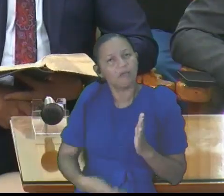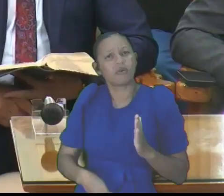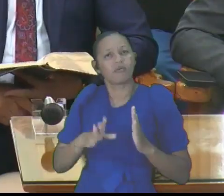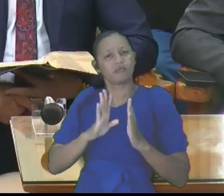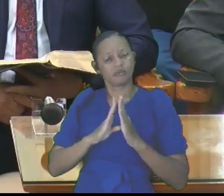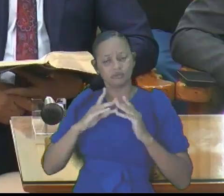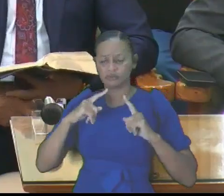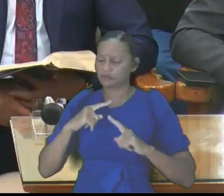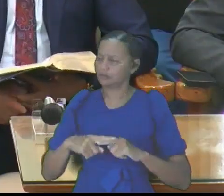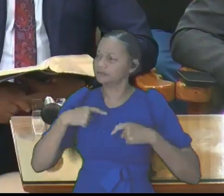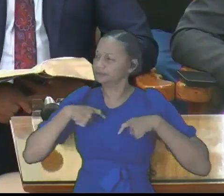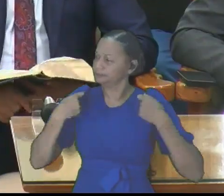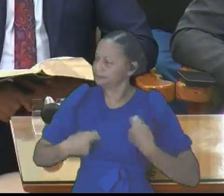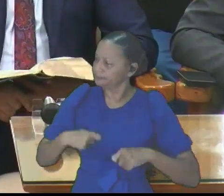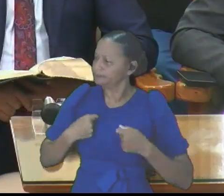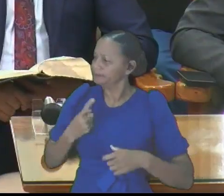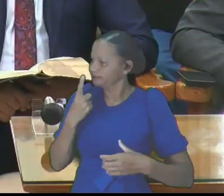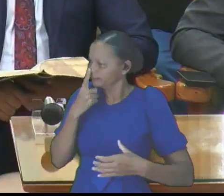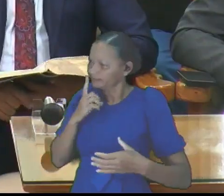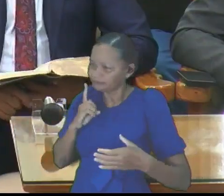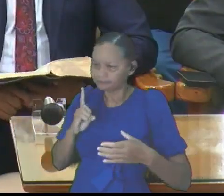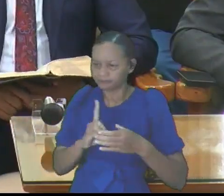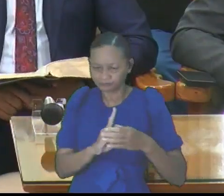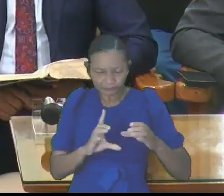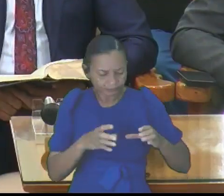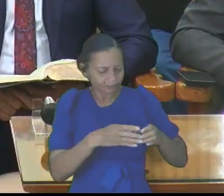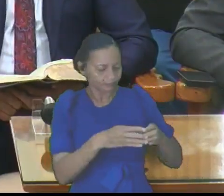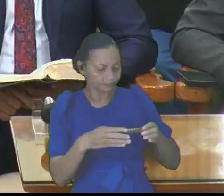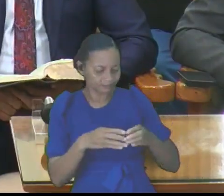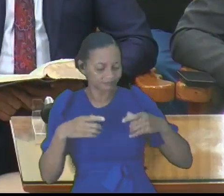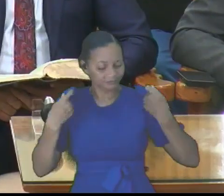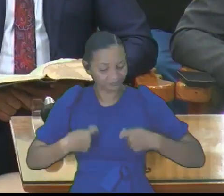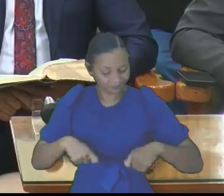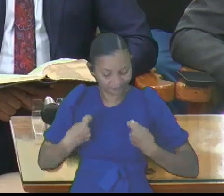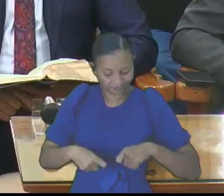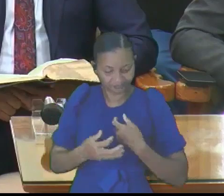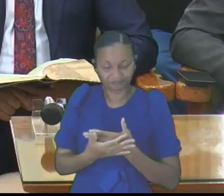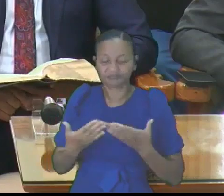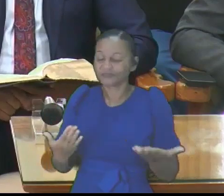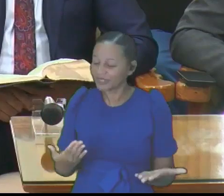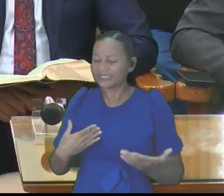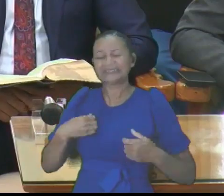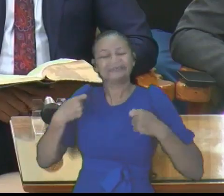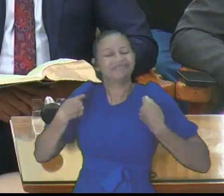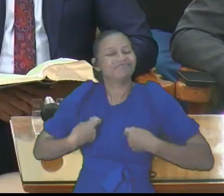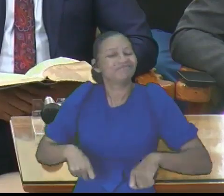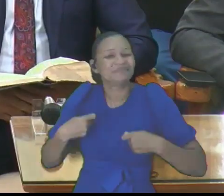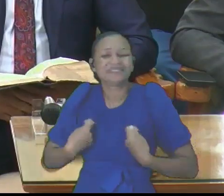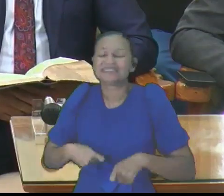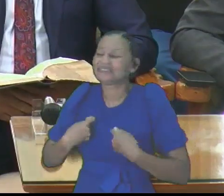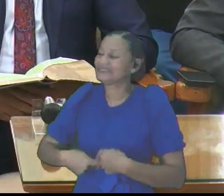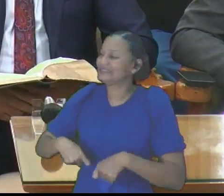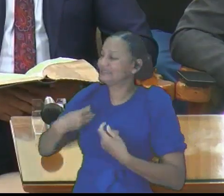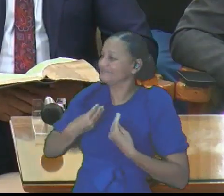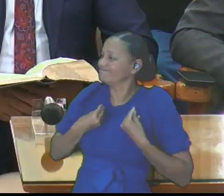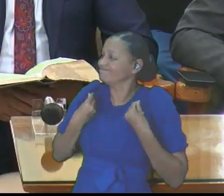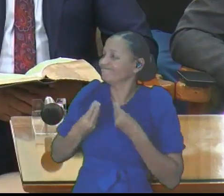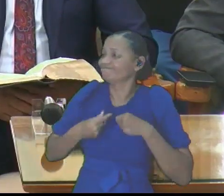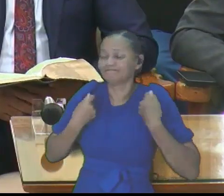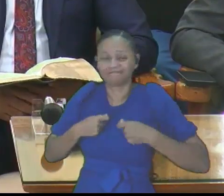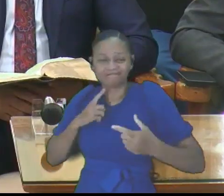já tinha necessidade de pertença. O ser humano tem necessidade tem carência de